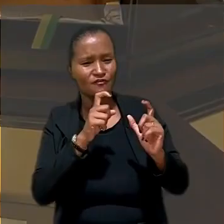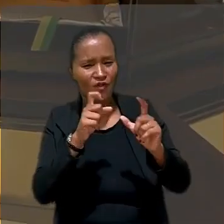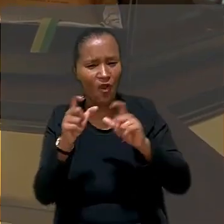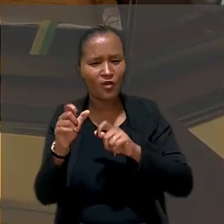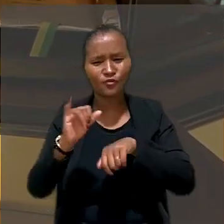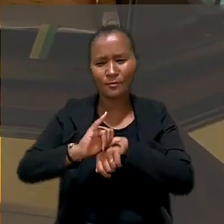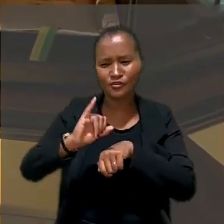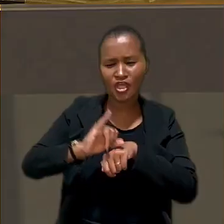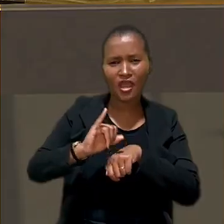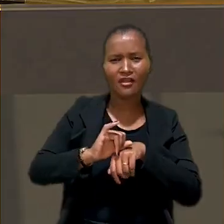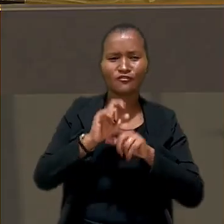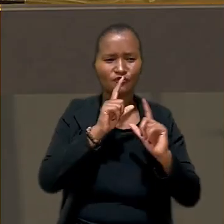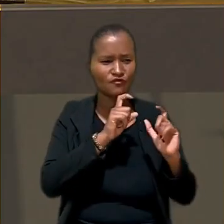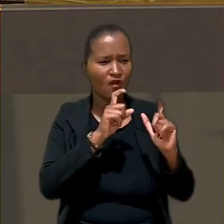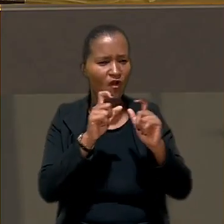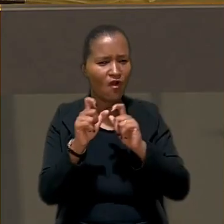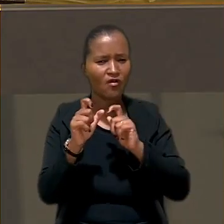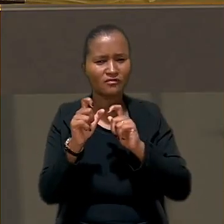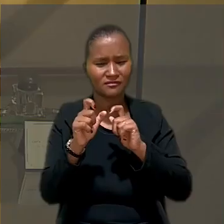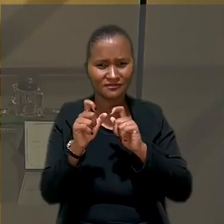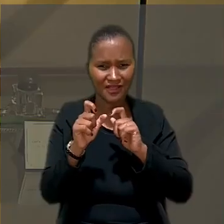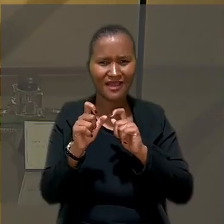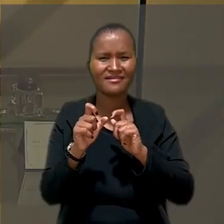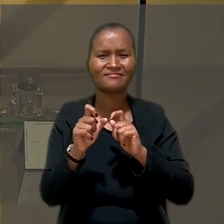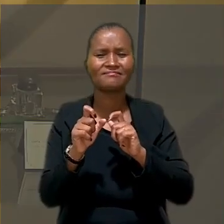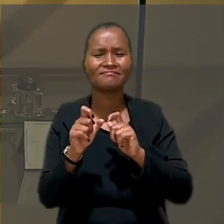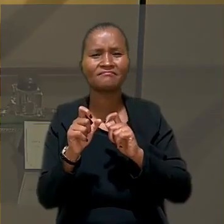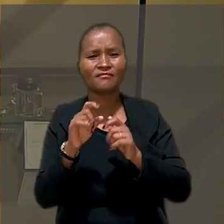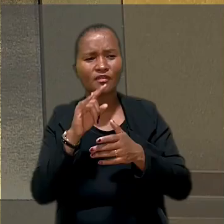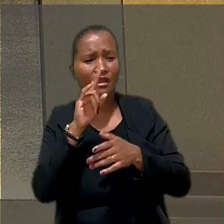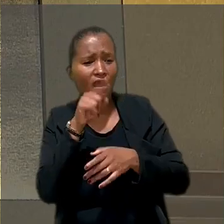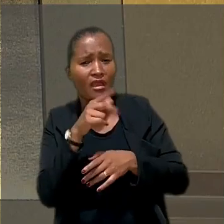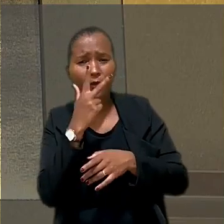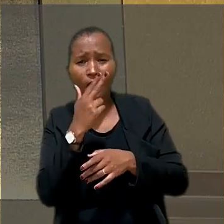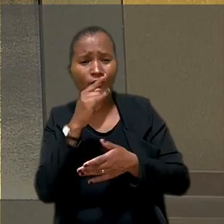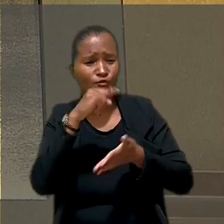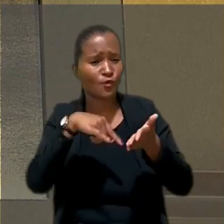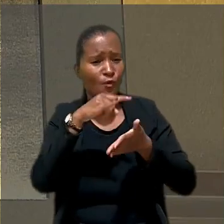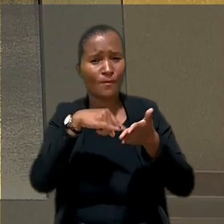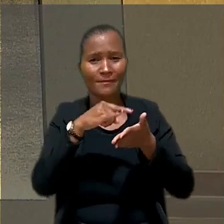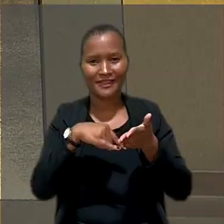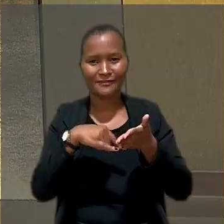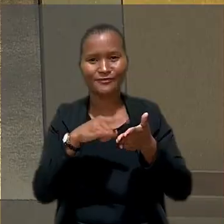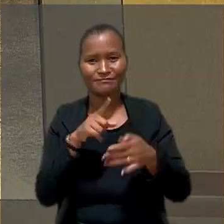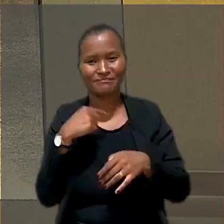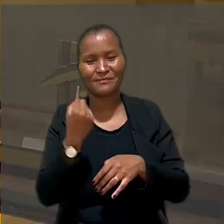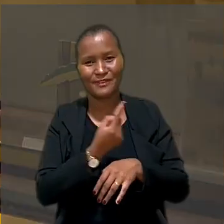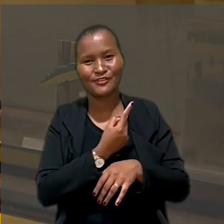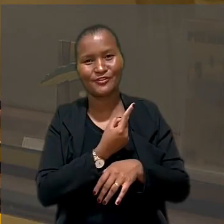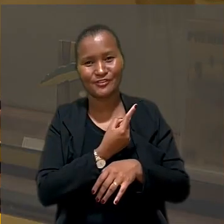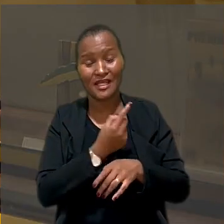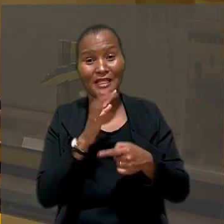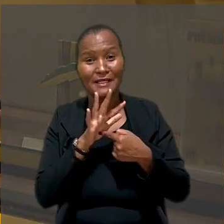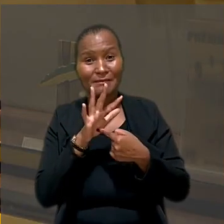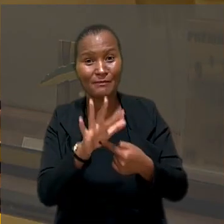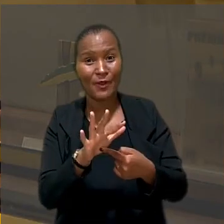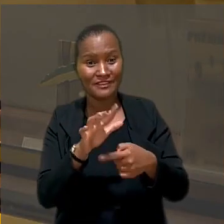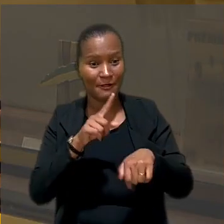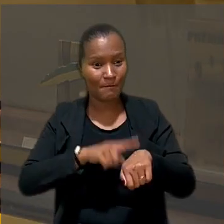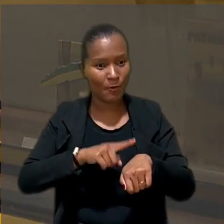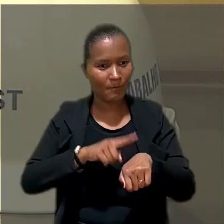dos objetos, das fotografias, que são imagens iconográficas, são documentos iconográficos para a gente, que demonstram